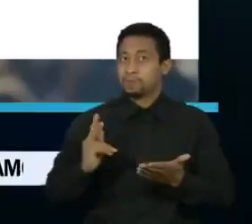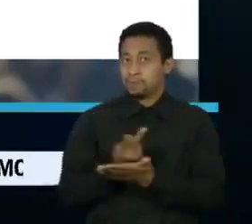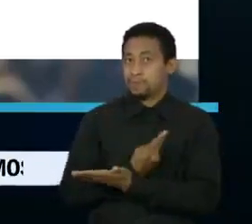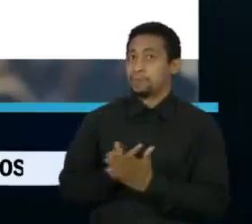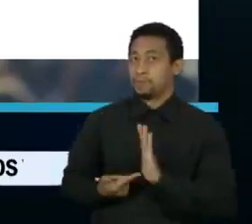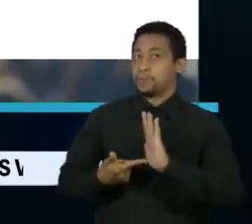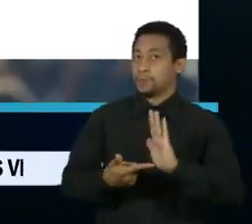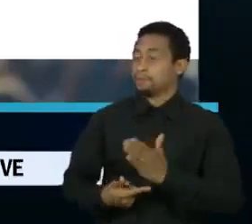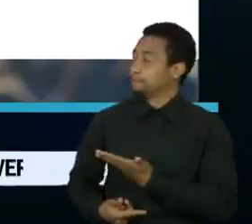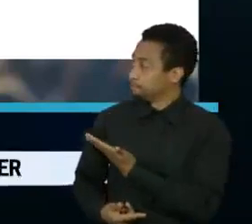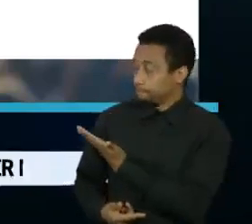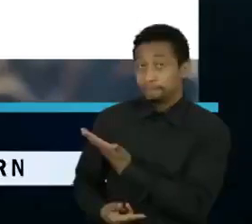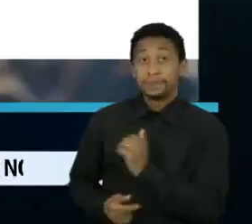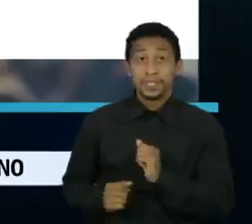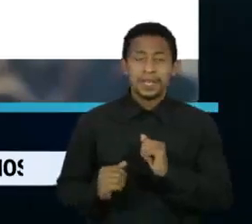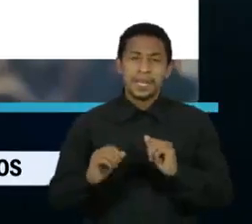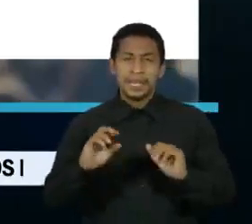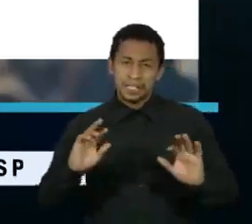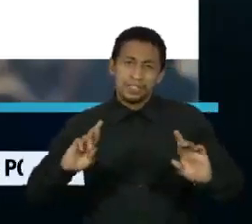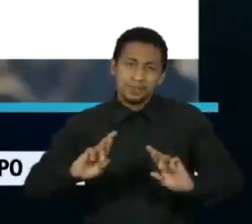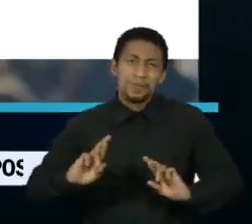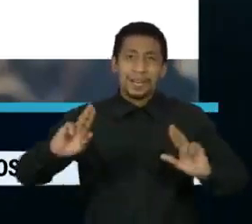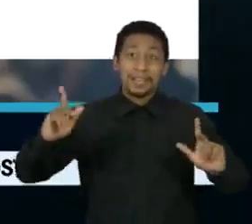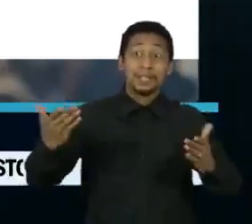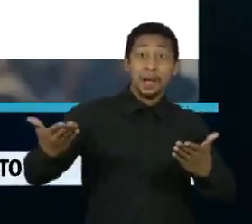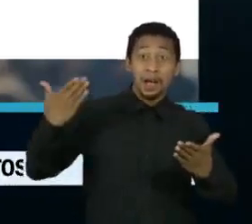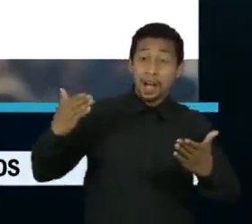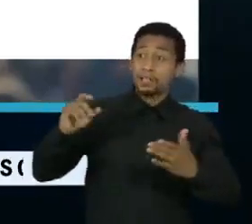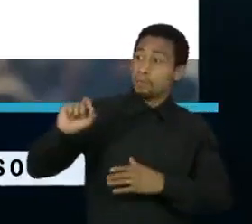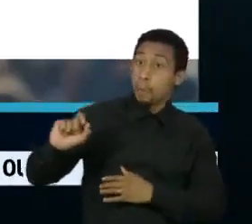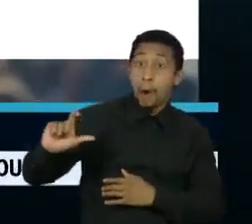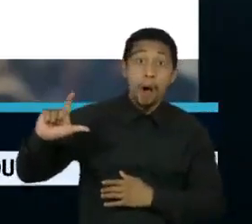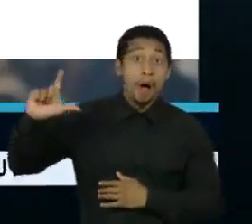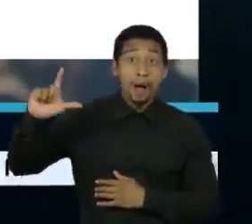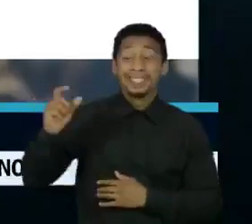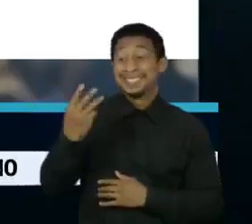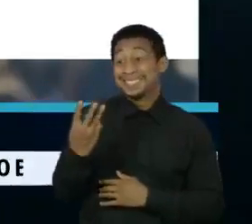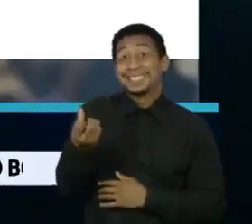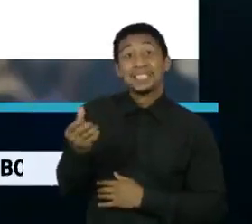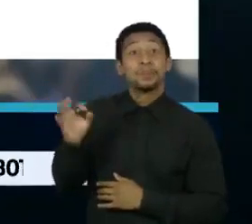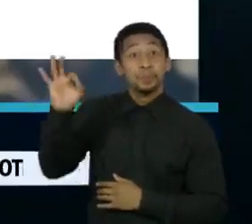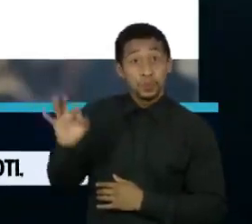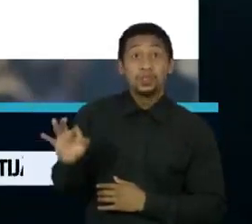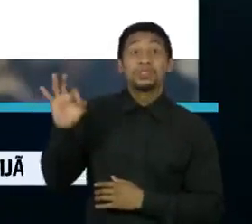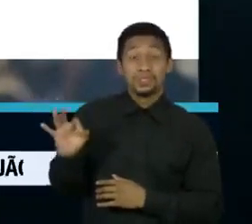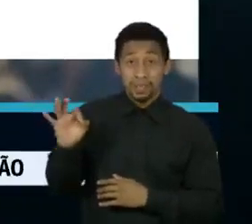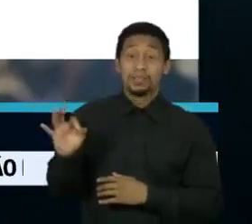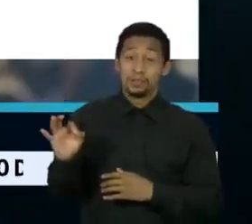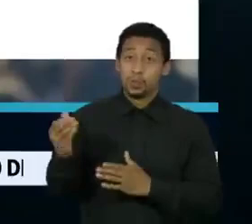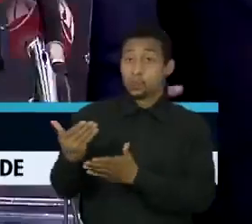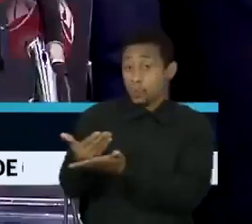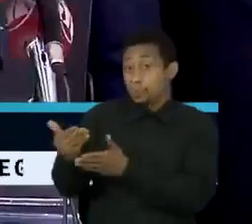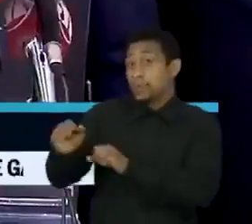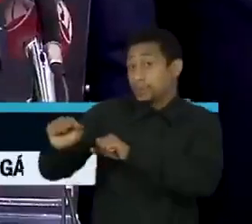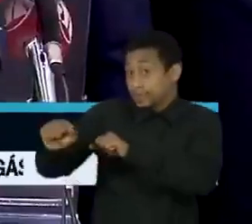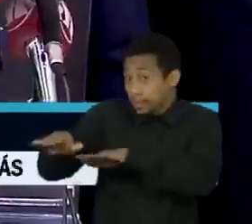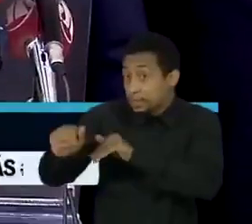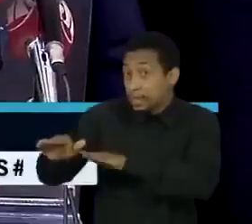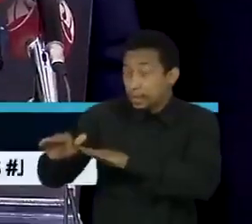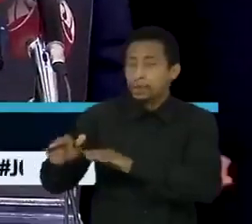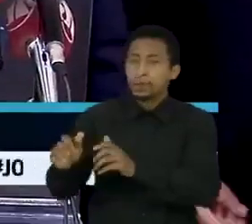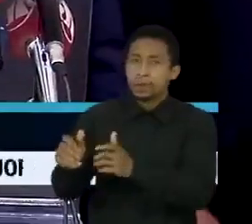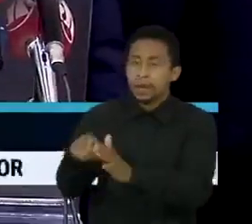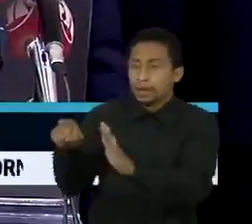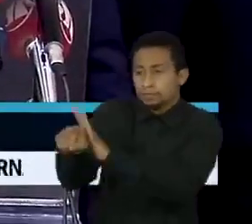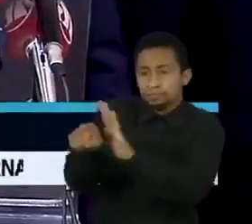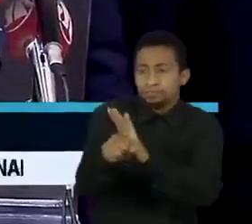da aprovação. Essa diferença já foi maior, chegando a 36 pontos no começo de setembro. Os